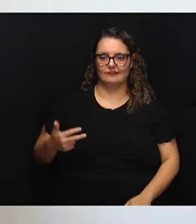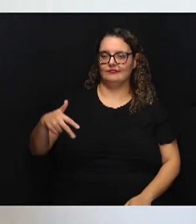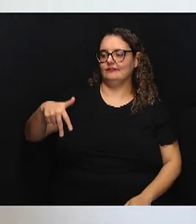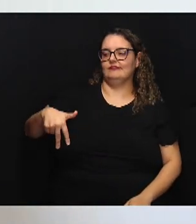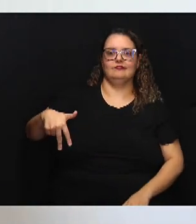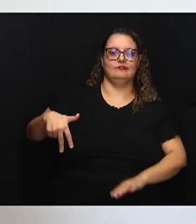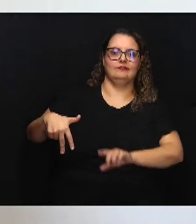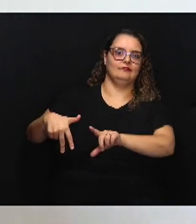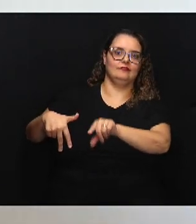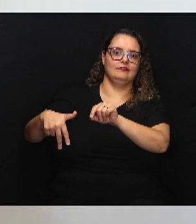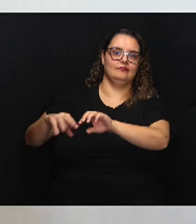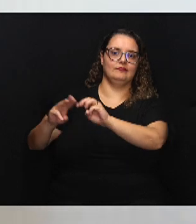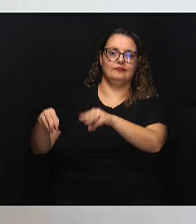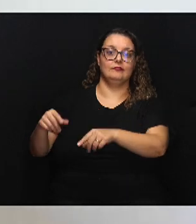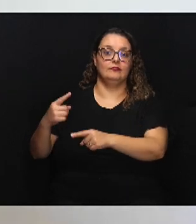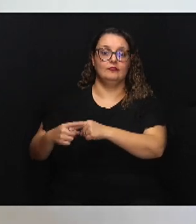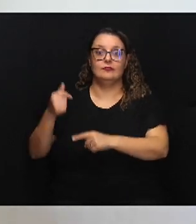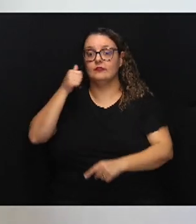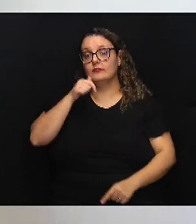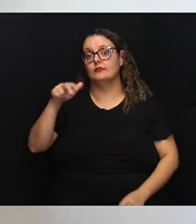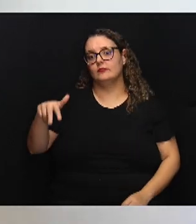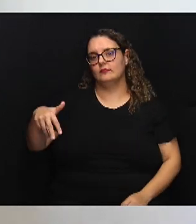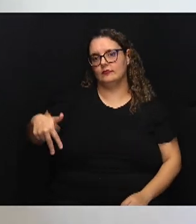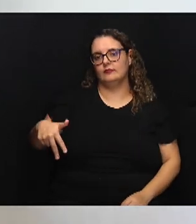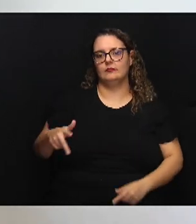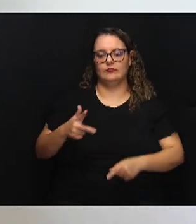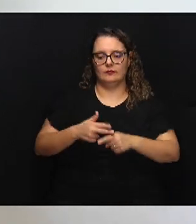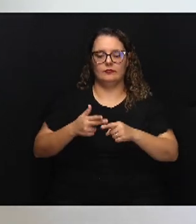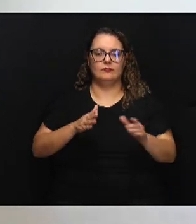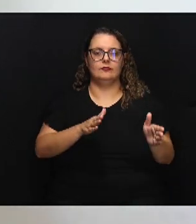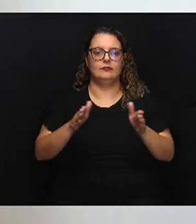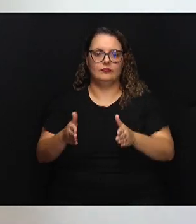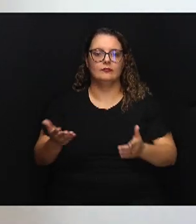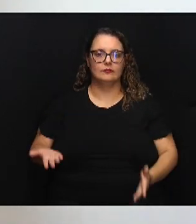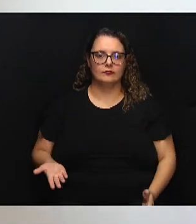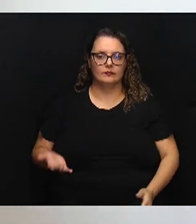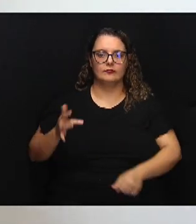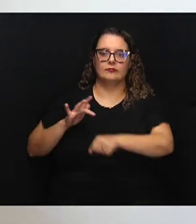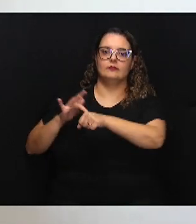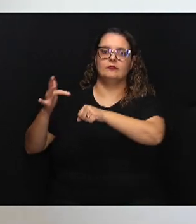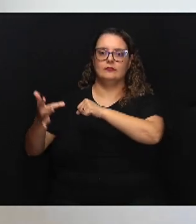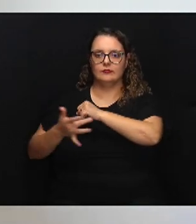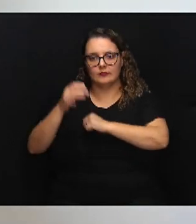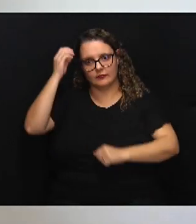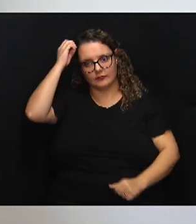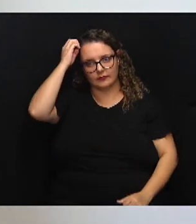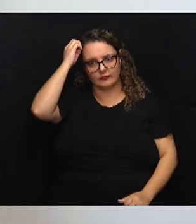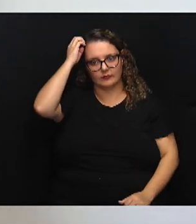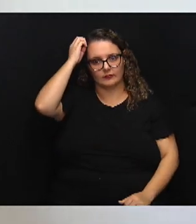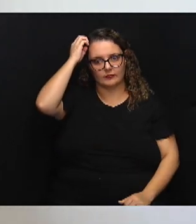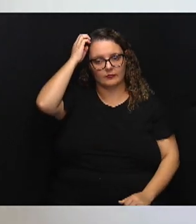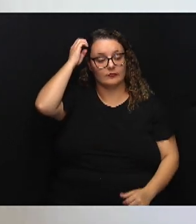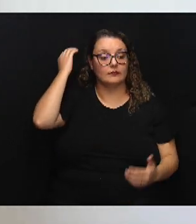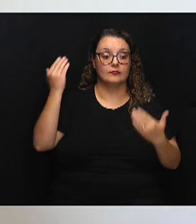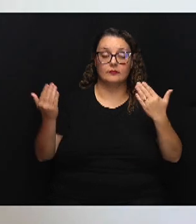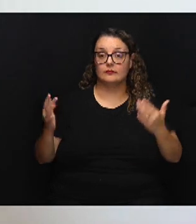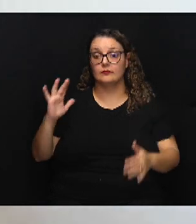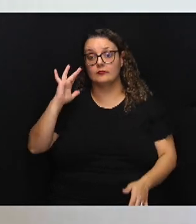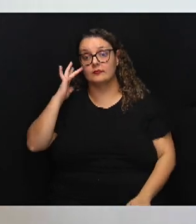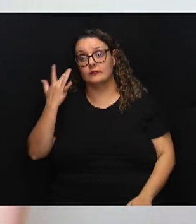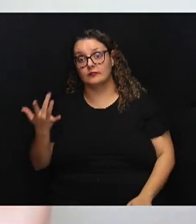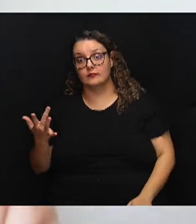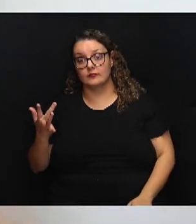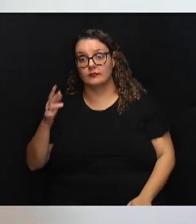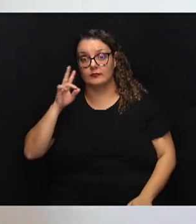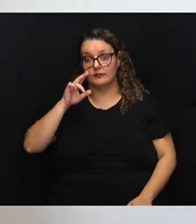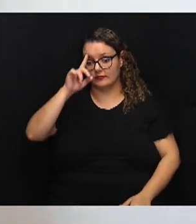que quer ir para o museu, porque você viu um recorte de um momento ali na rede social, se comparou, achou, né? E vem a